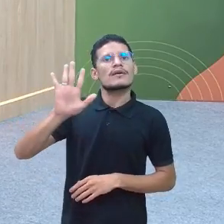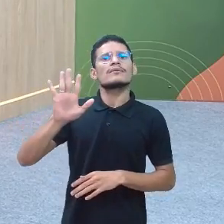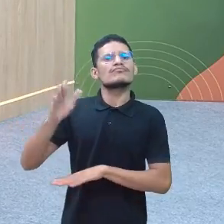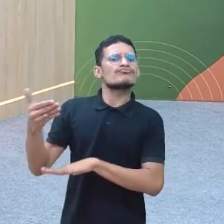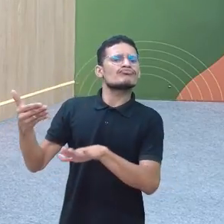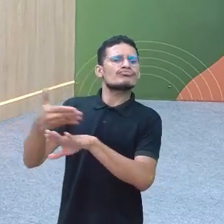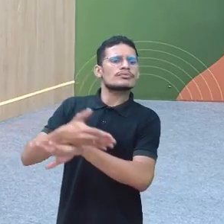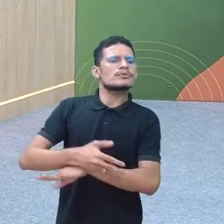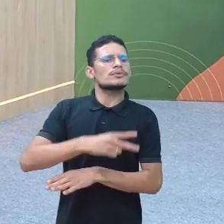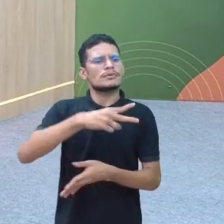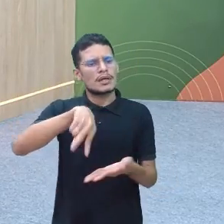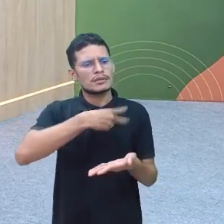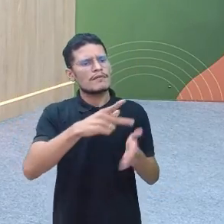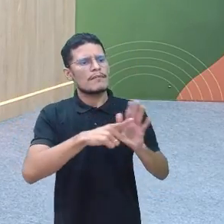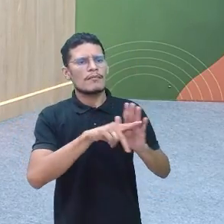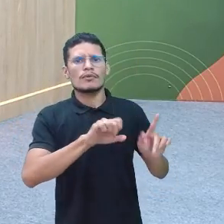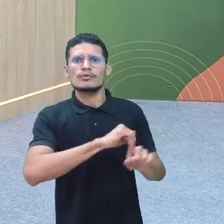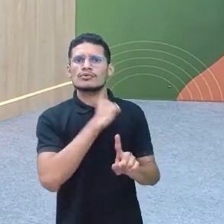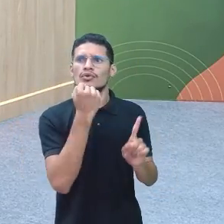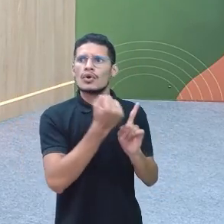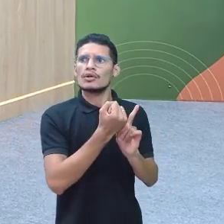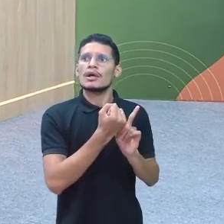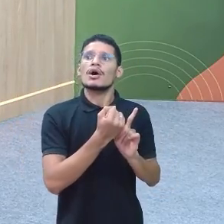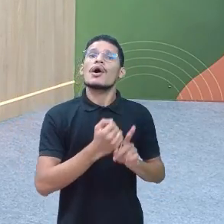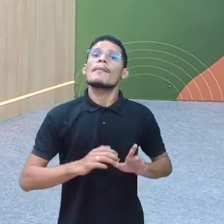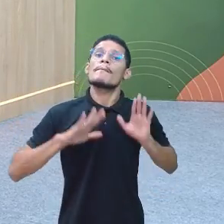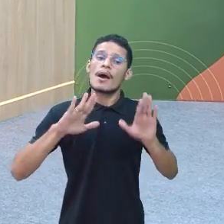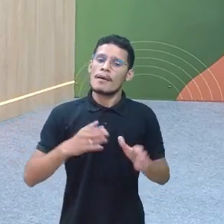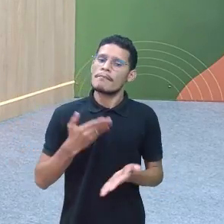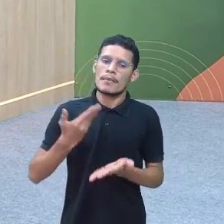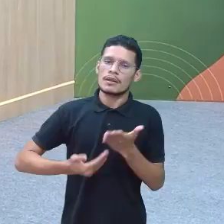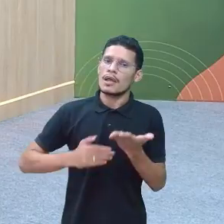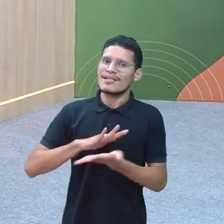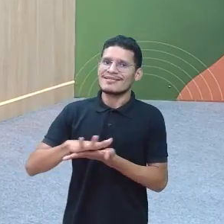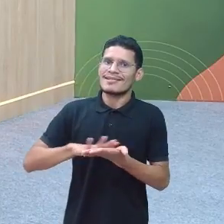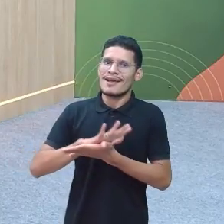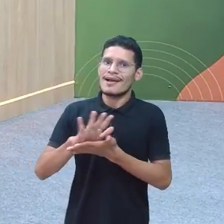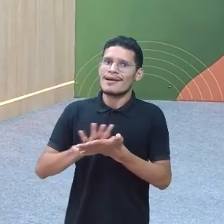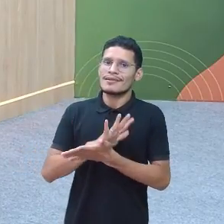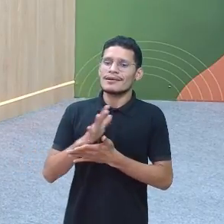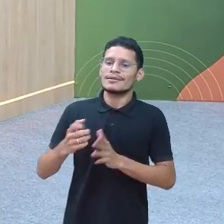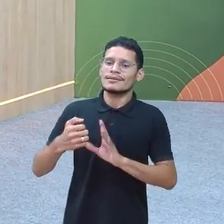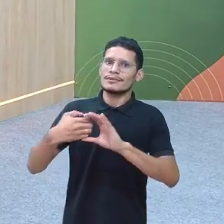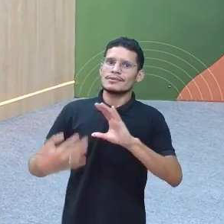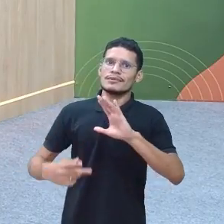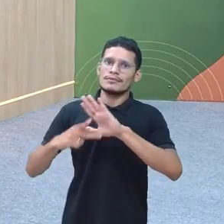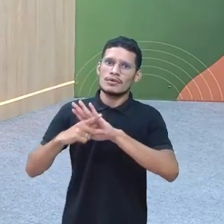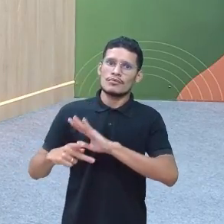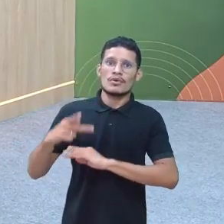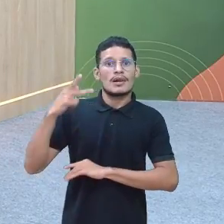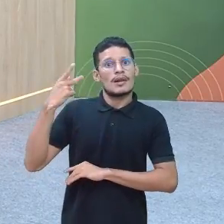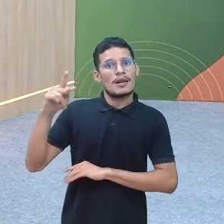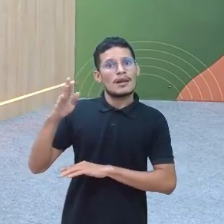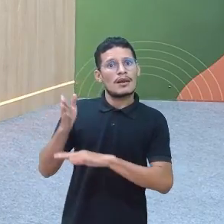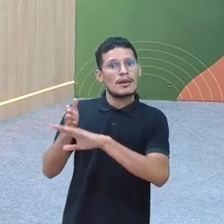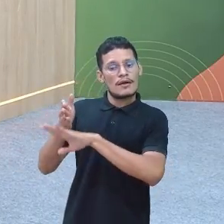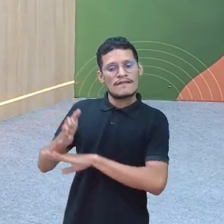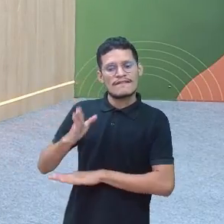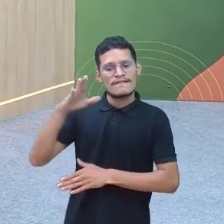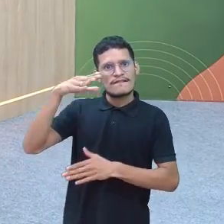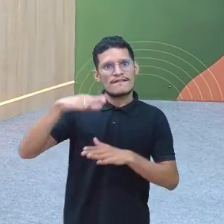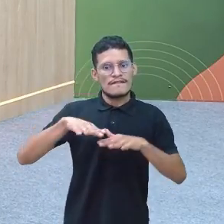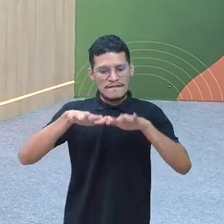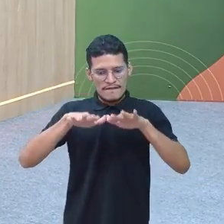eles dançavam essas danças sociais, mas eles não perdiam a sua característica, que é dançar voltado para o chão, voltado